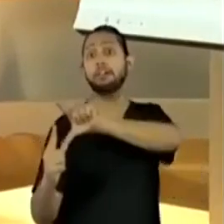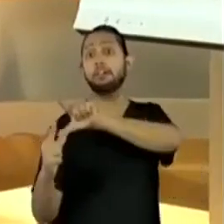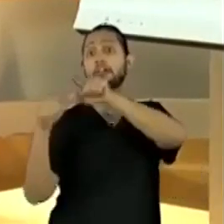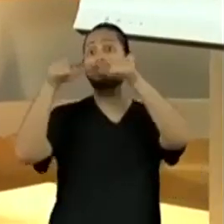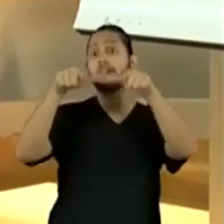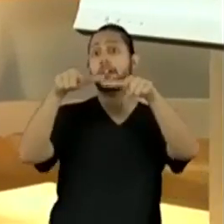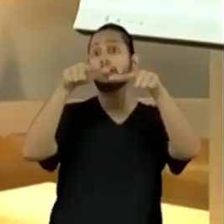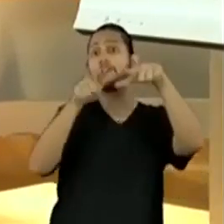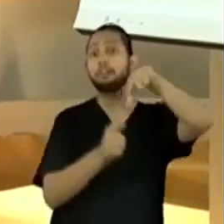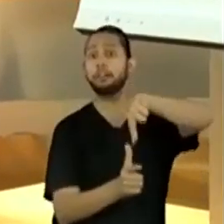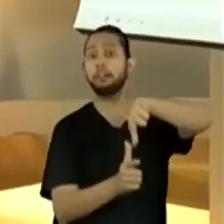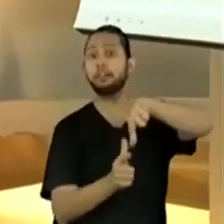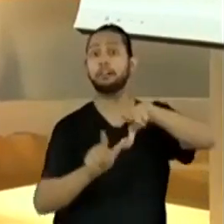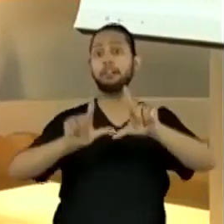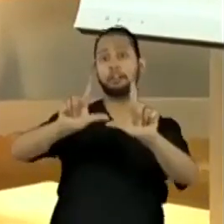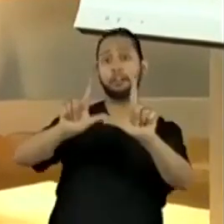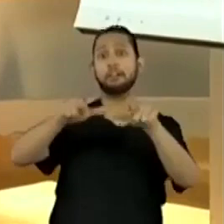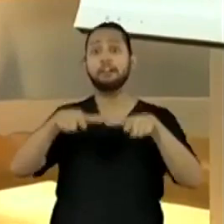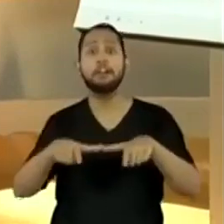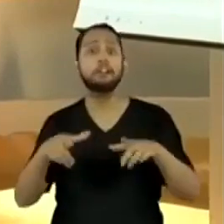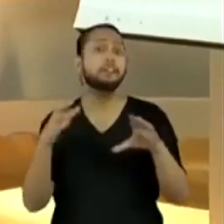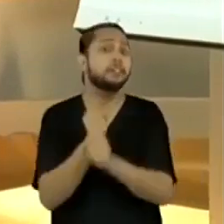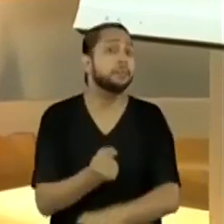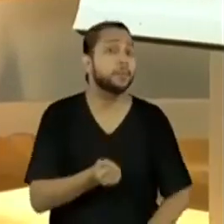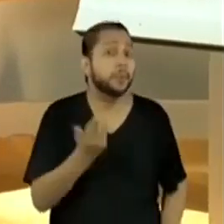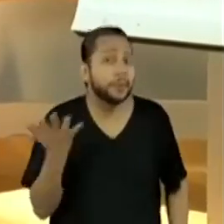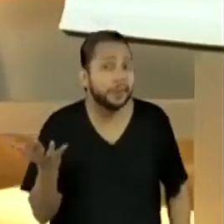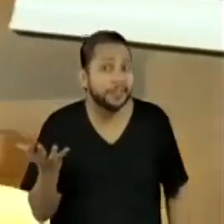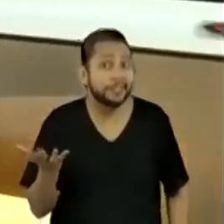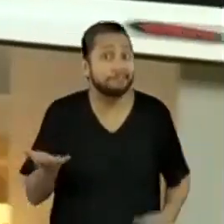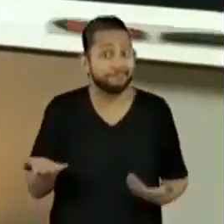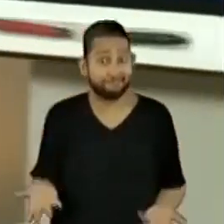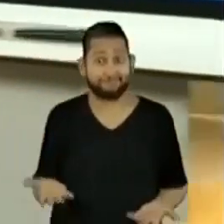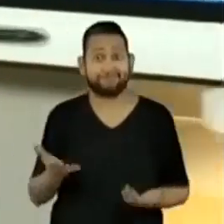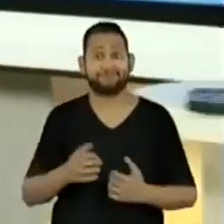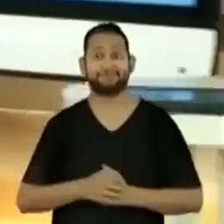sabe qual é o formato que o dado tem.